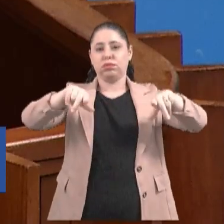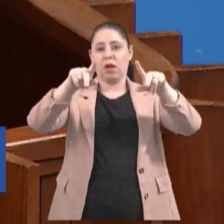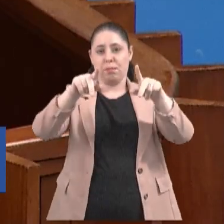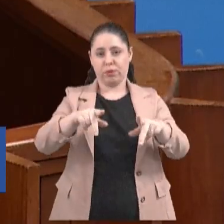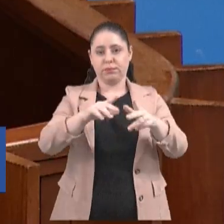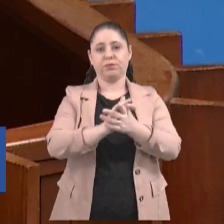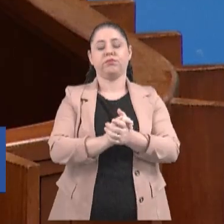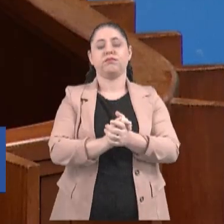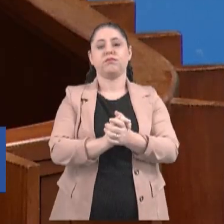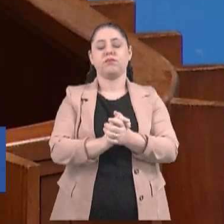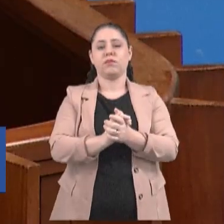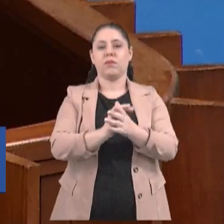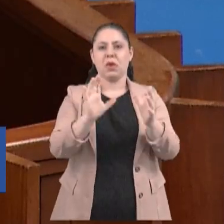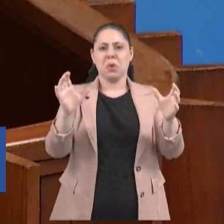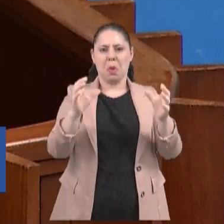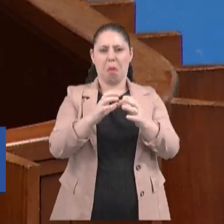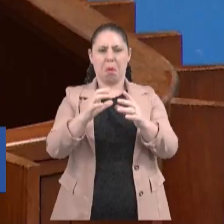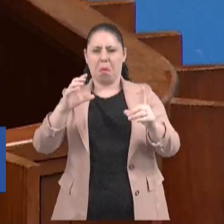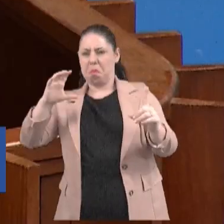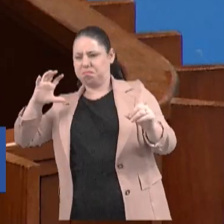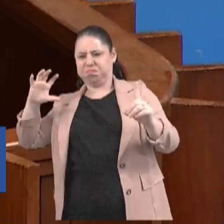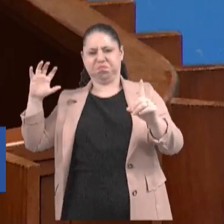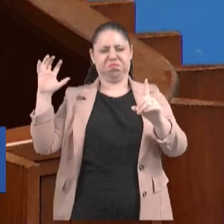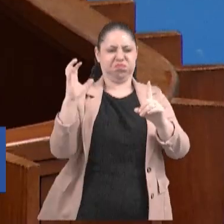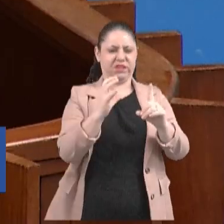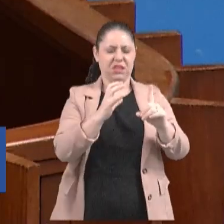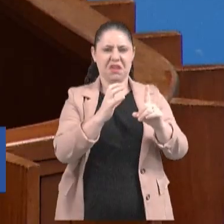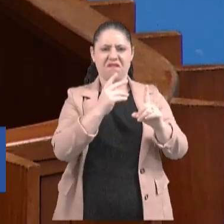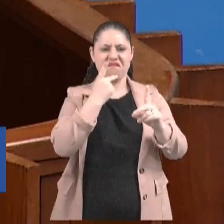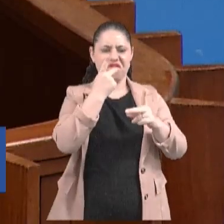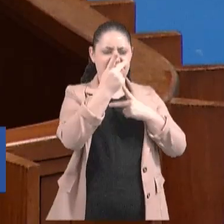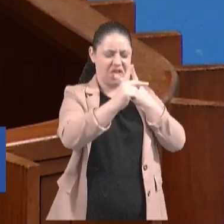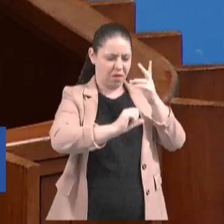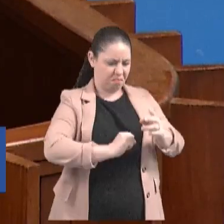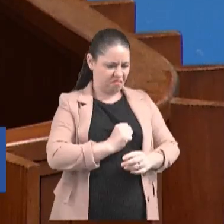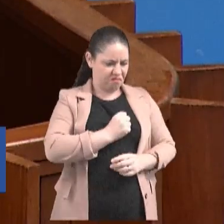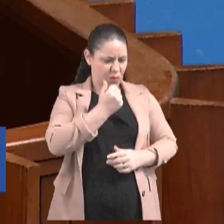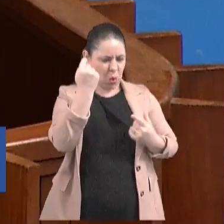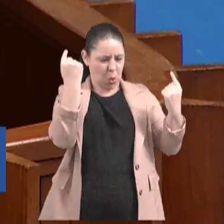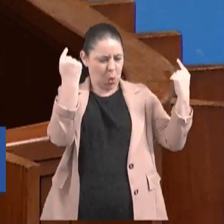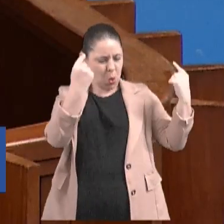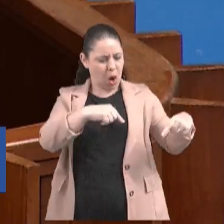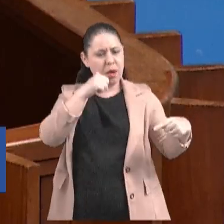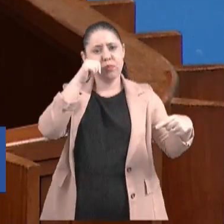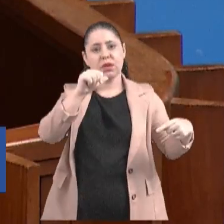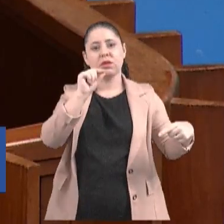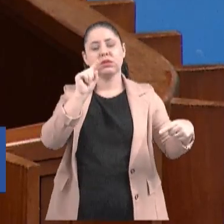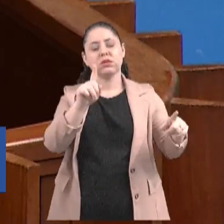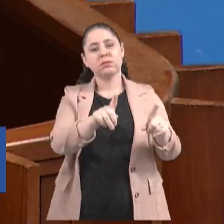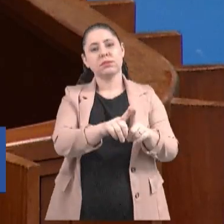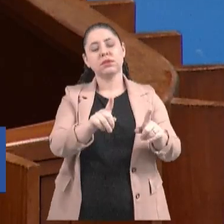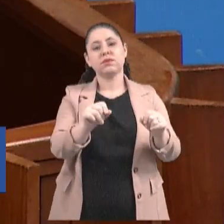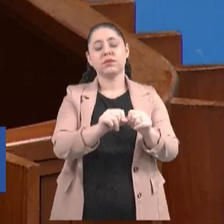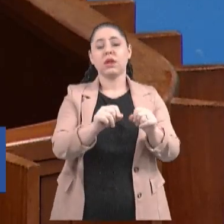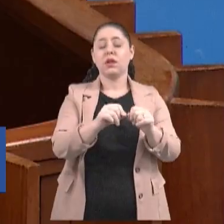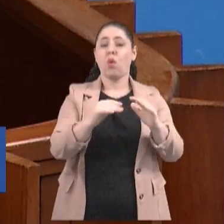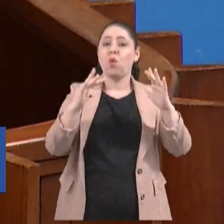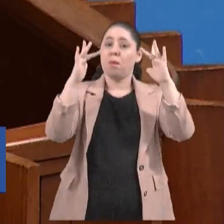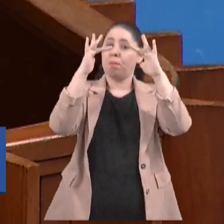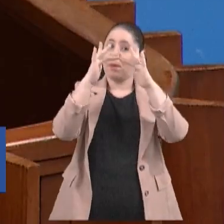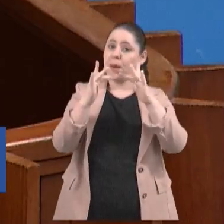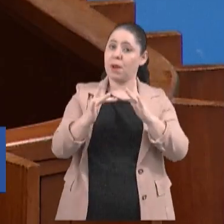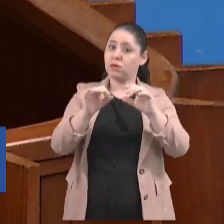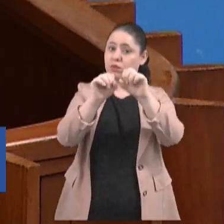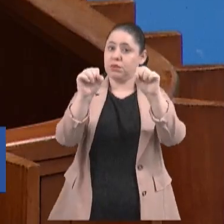Monitorar a atuação de grupos extremistas que disseminam discursos de ódio contra as mulheres. Integrar e padronizar